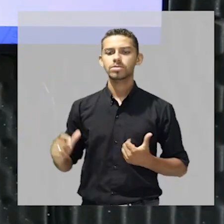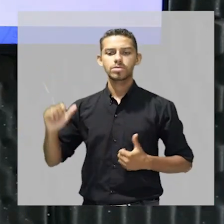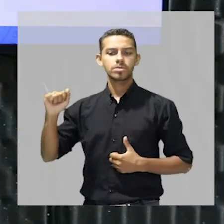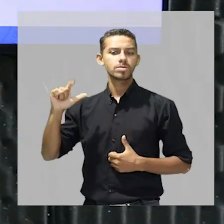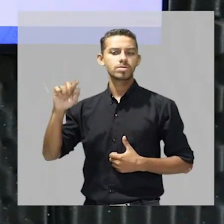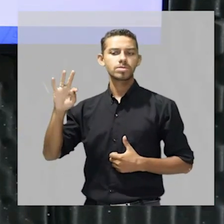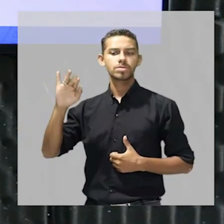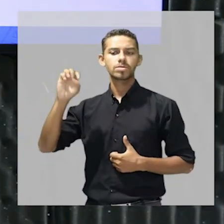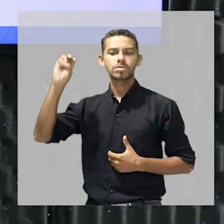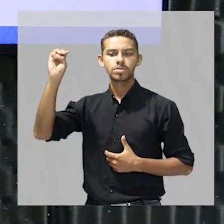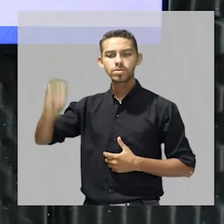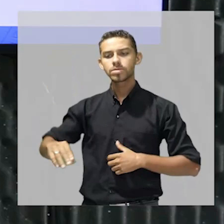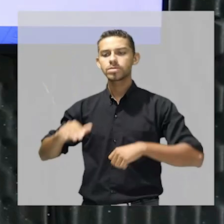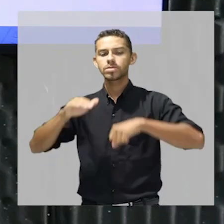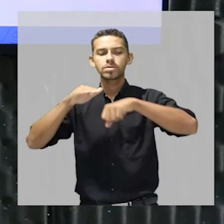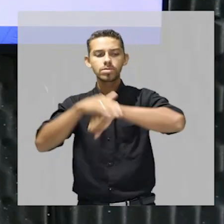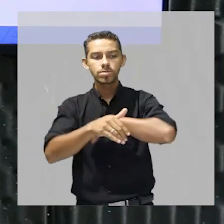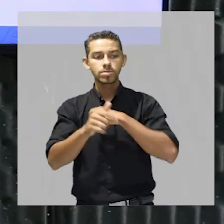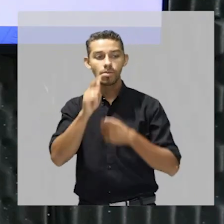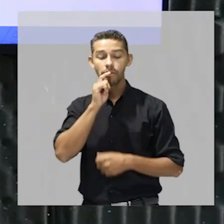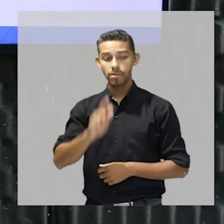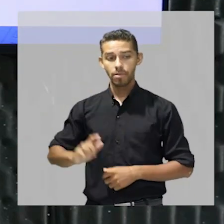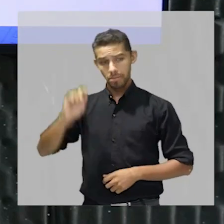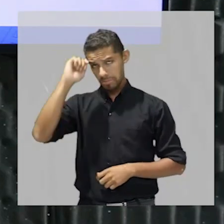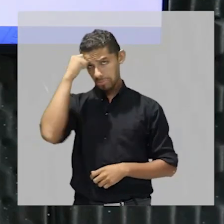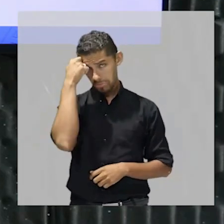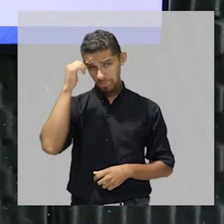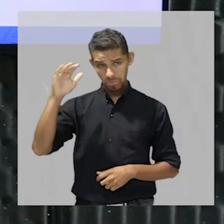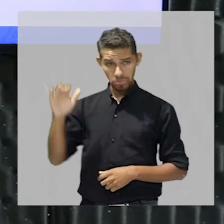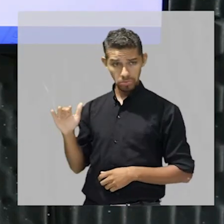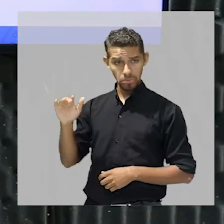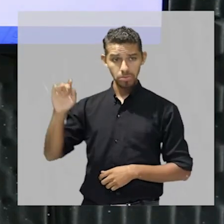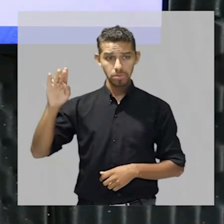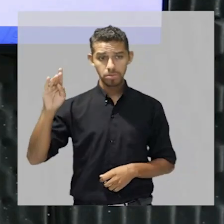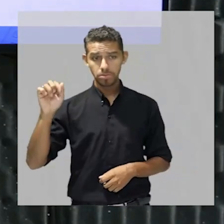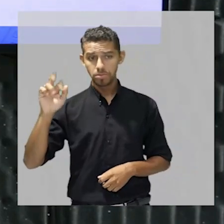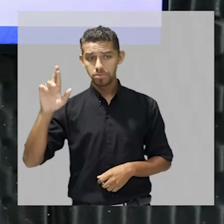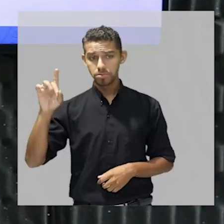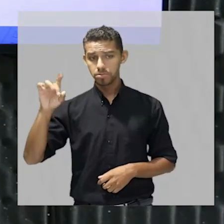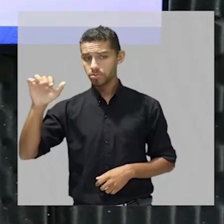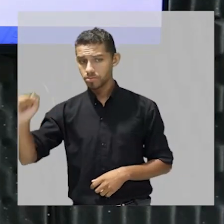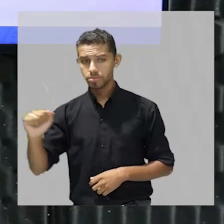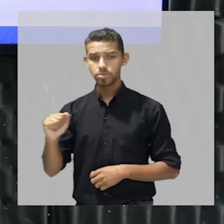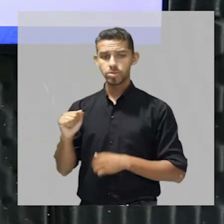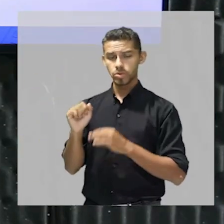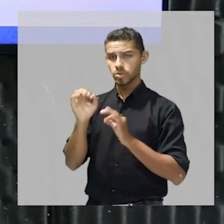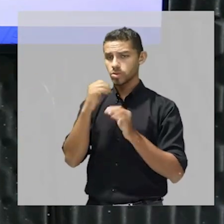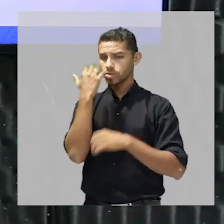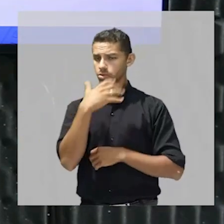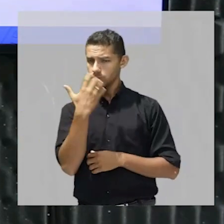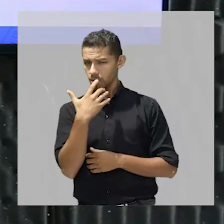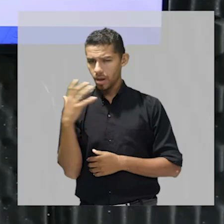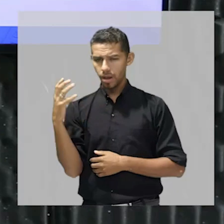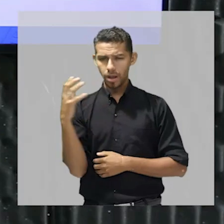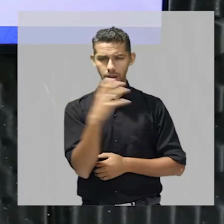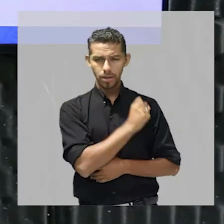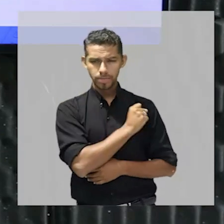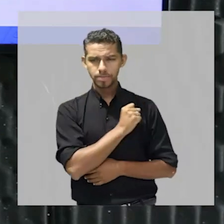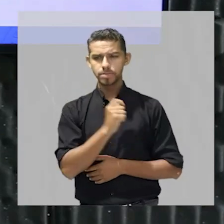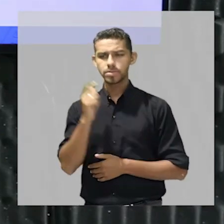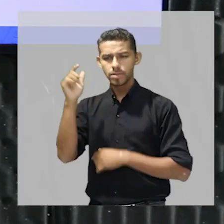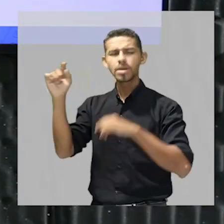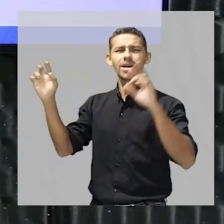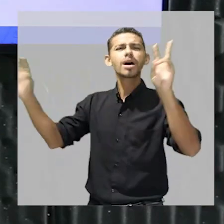quando o varandão o Procurou no seu canto para fazer o amor aquele amor que Pedro